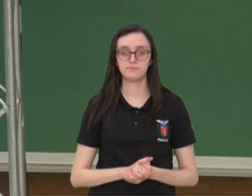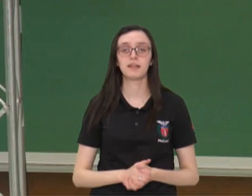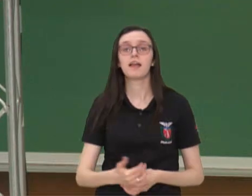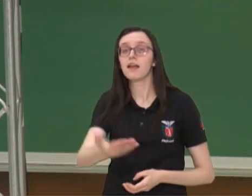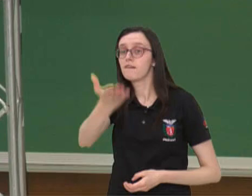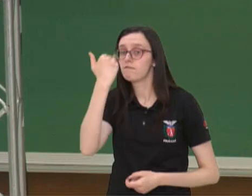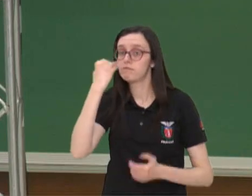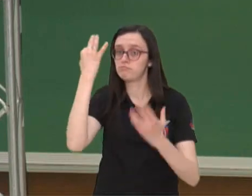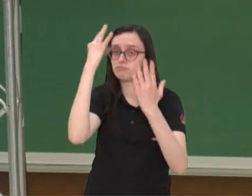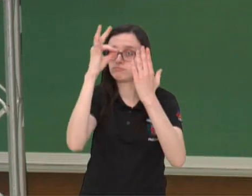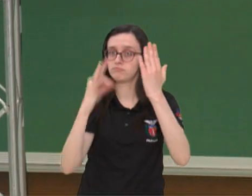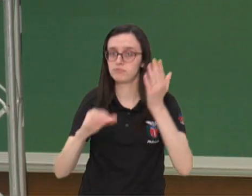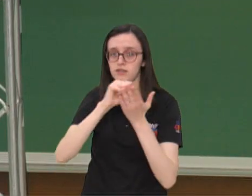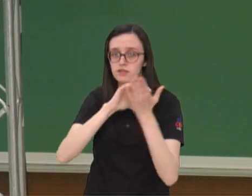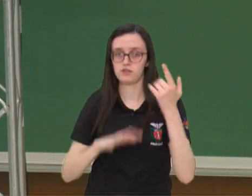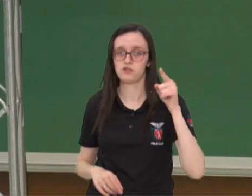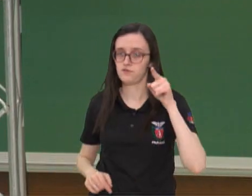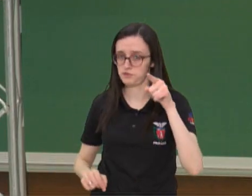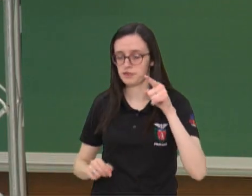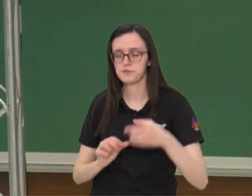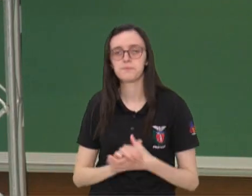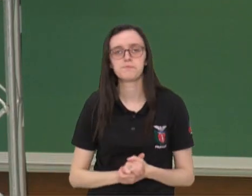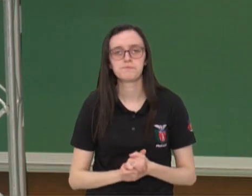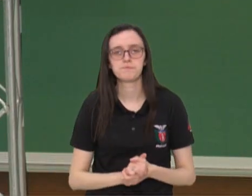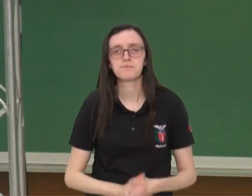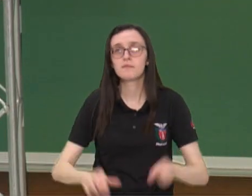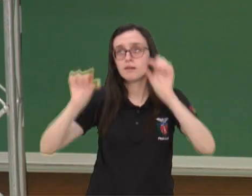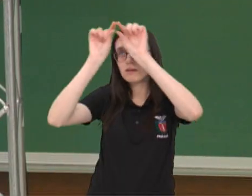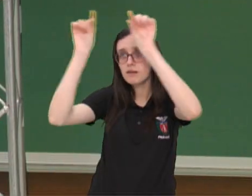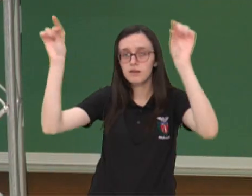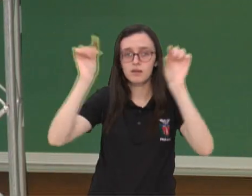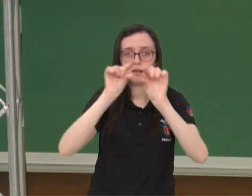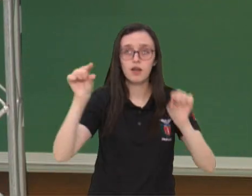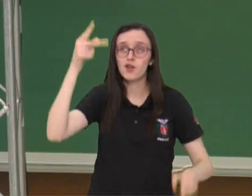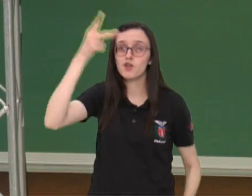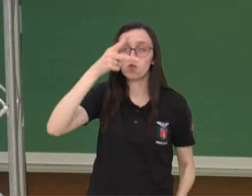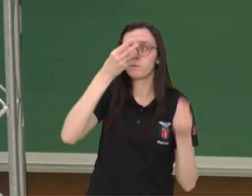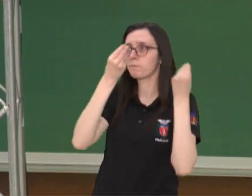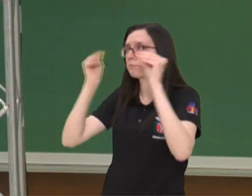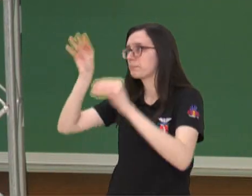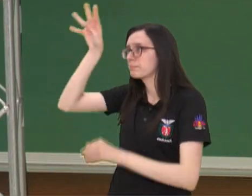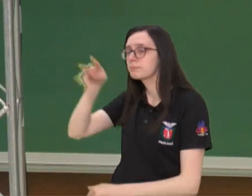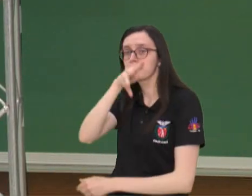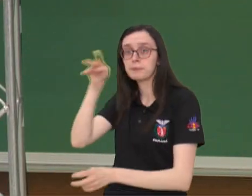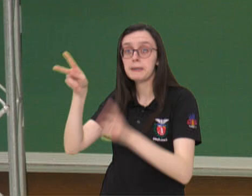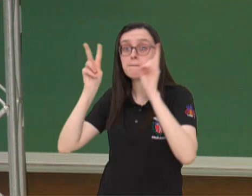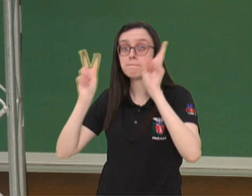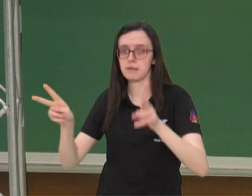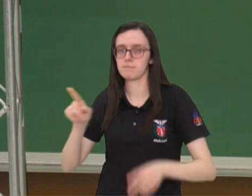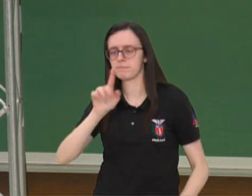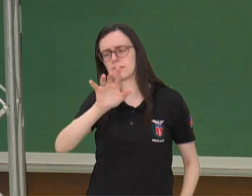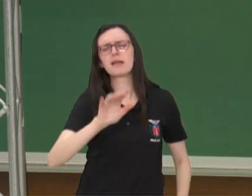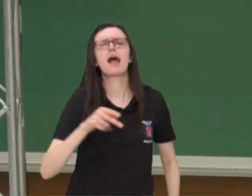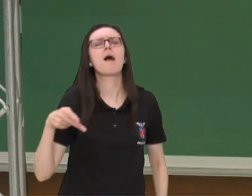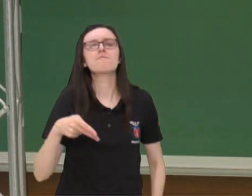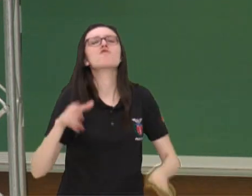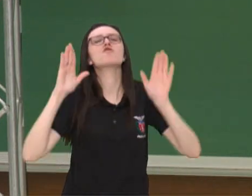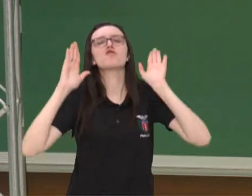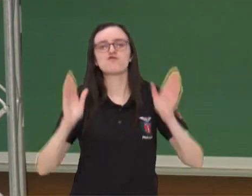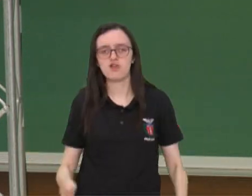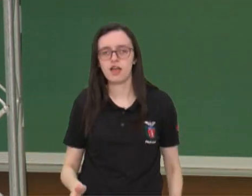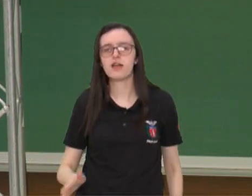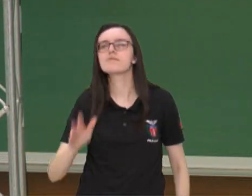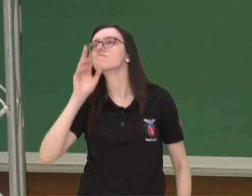Vamos corrigir o exercício. As duas funções no mesmo plano cartesiano, hein? O professor já